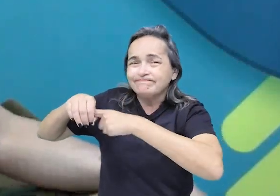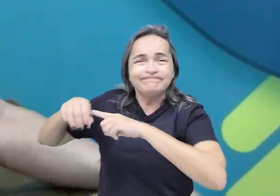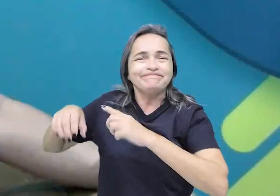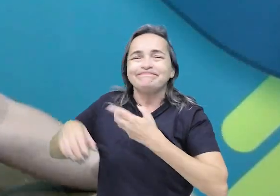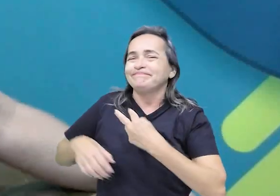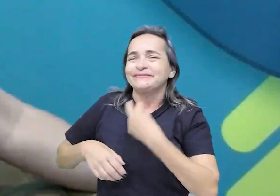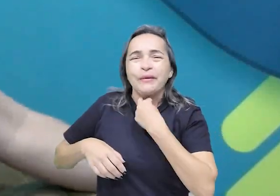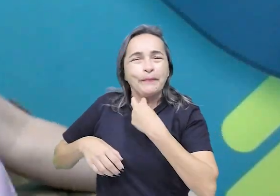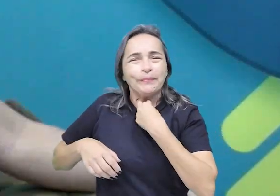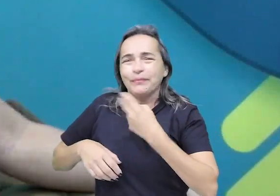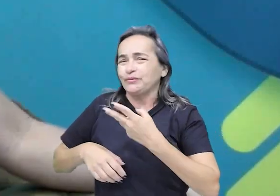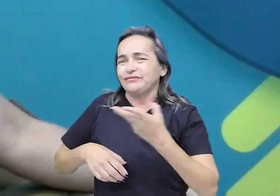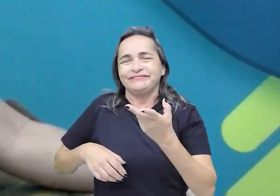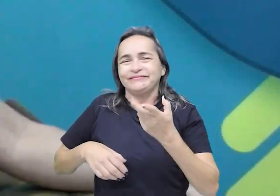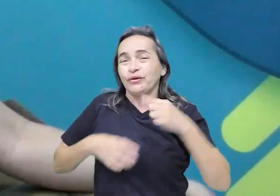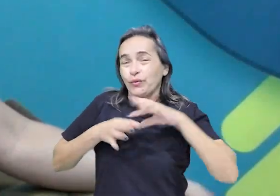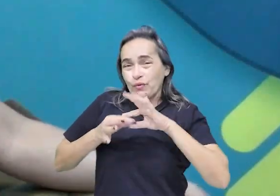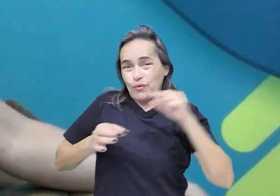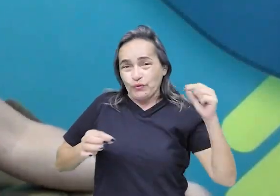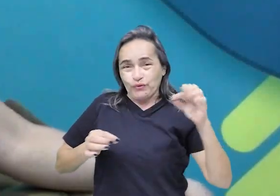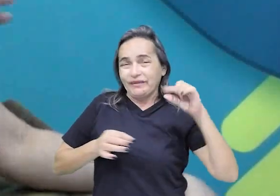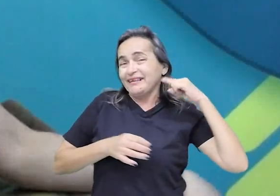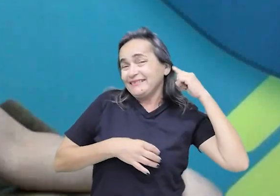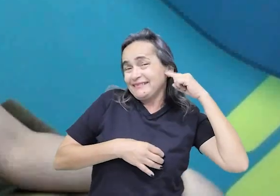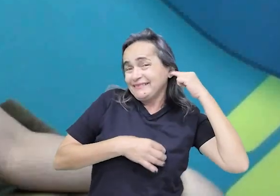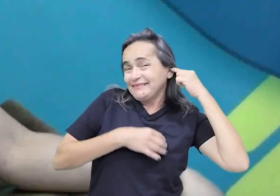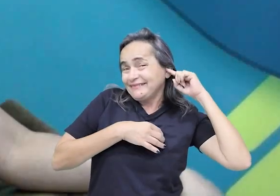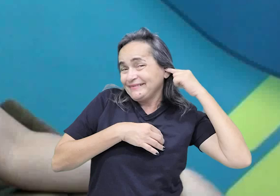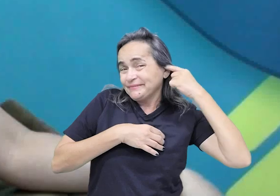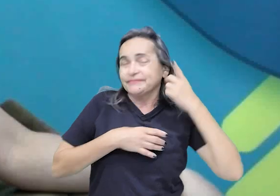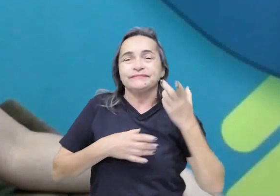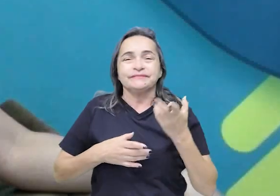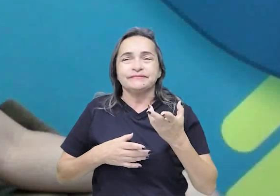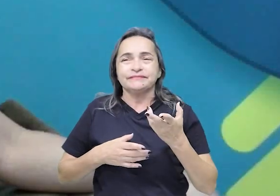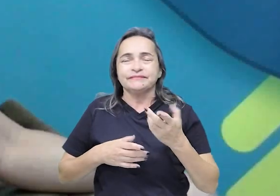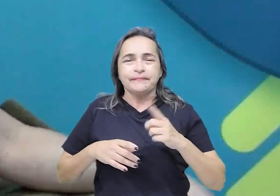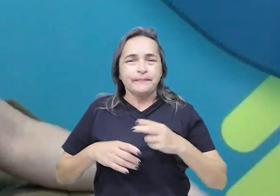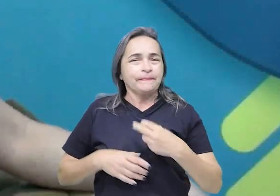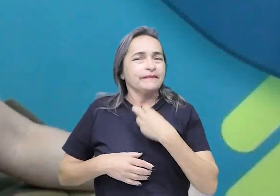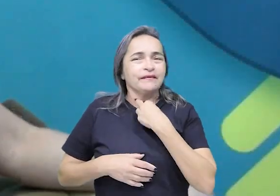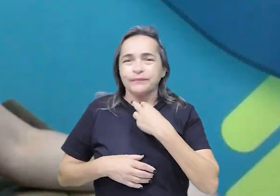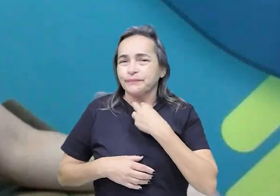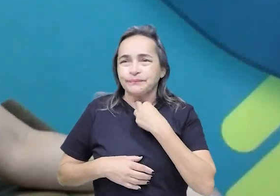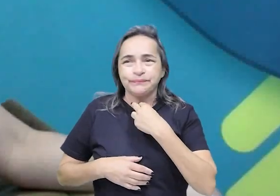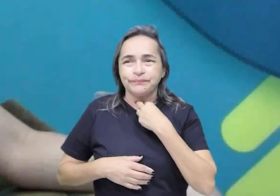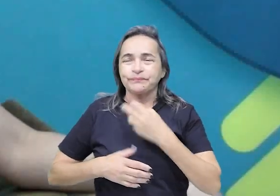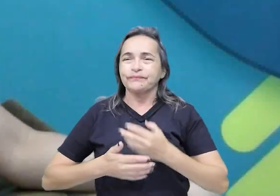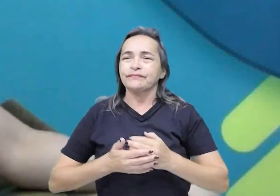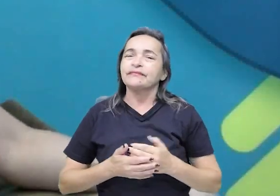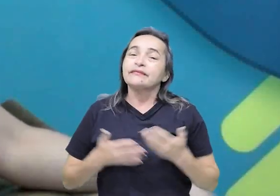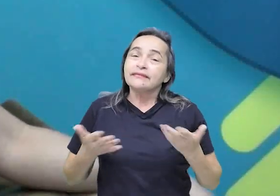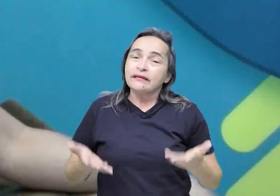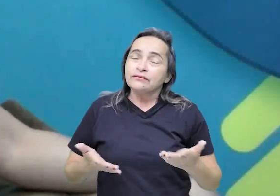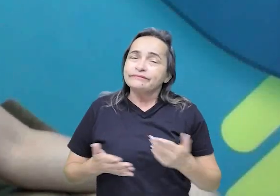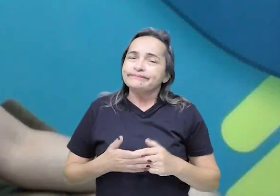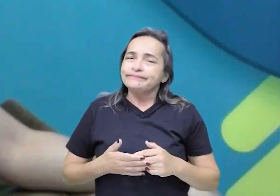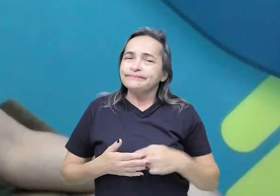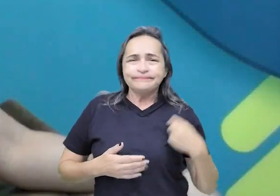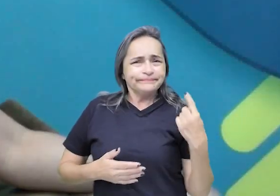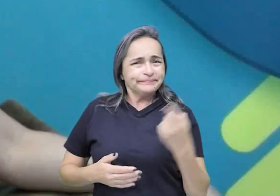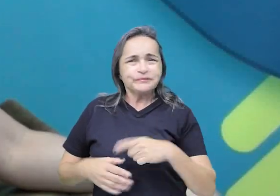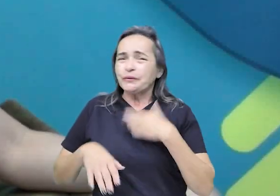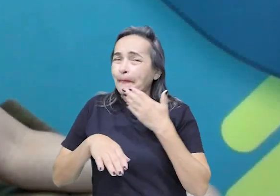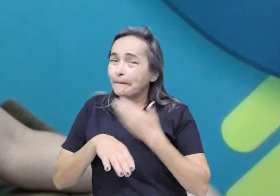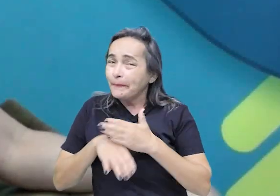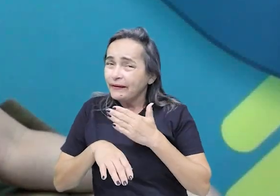auditivo, a gente não deve, né, inserir nada. Inclusive, a gente tem uma prática né,